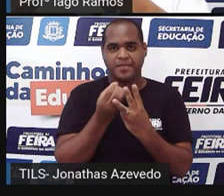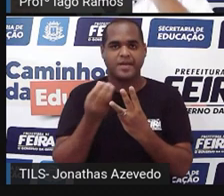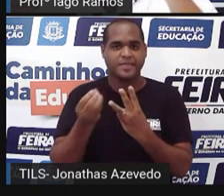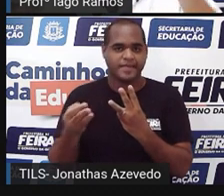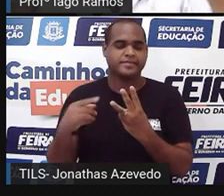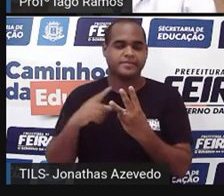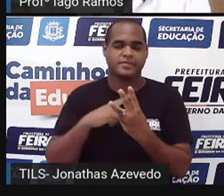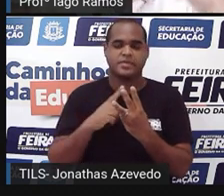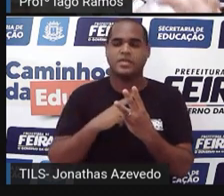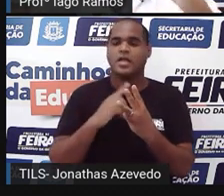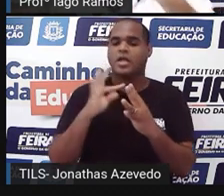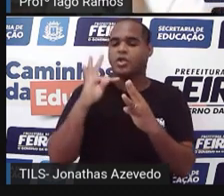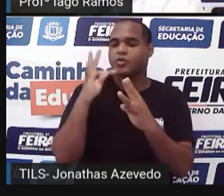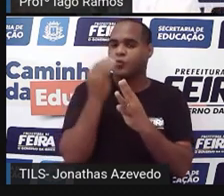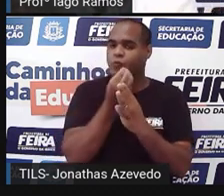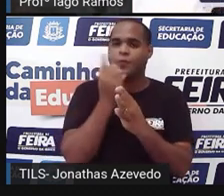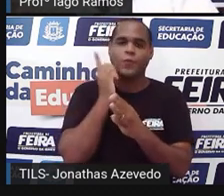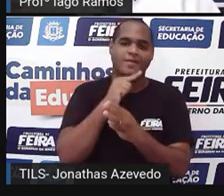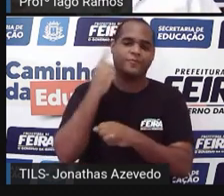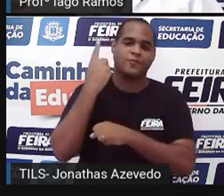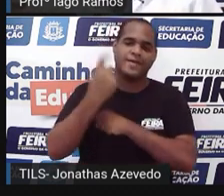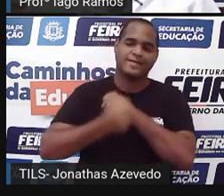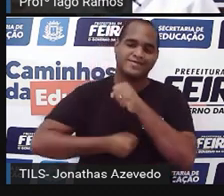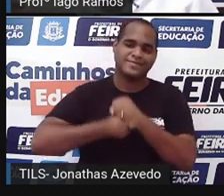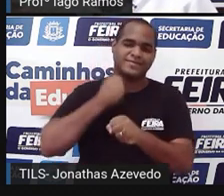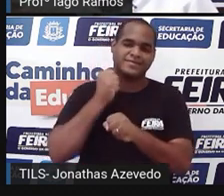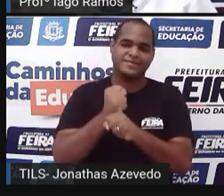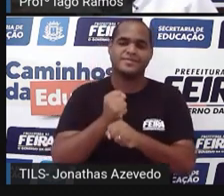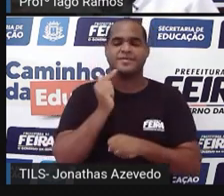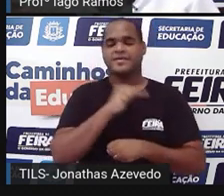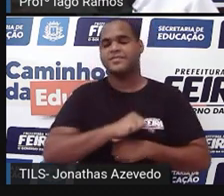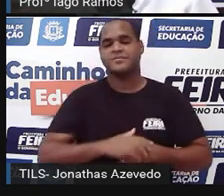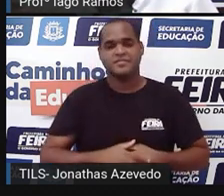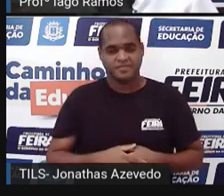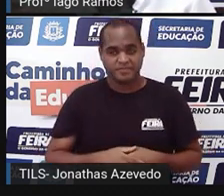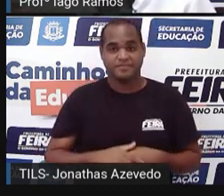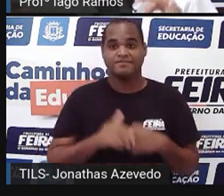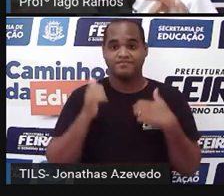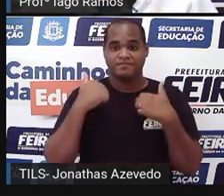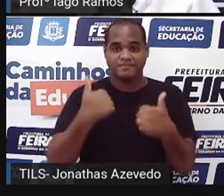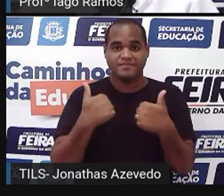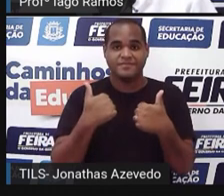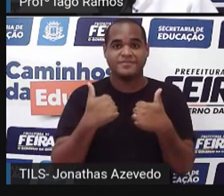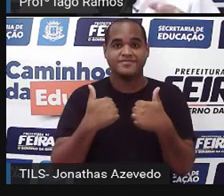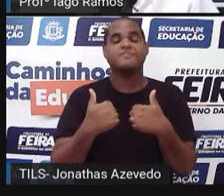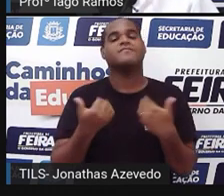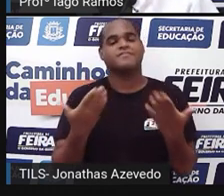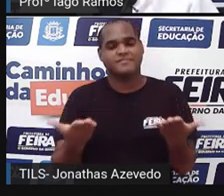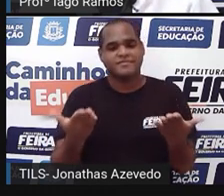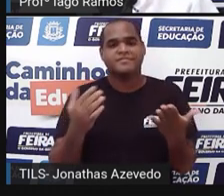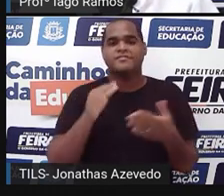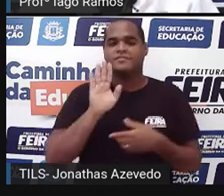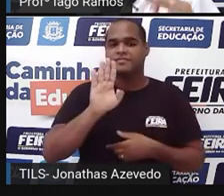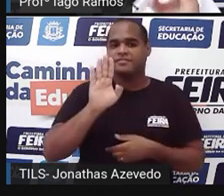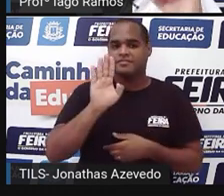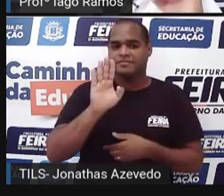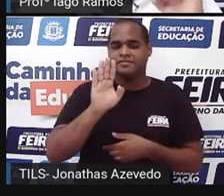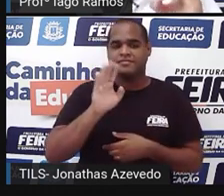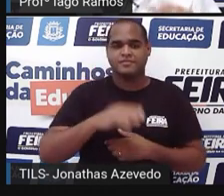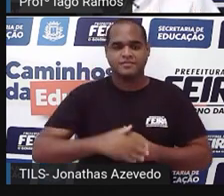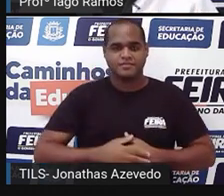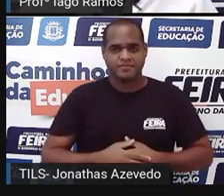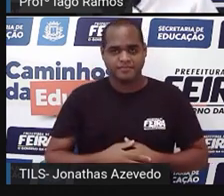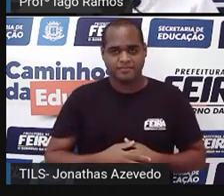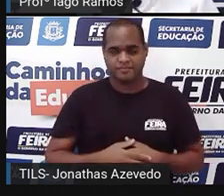representasse o que você estivesse alcançando em cada unidade tá bom tá mas né